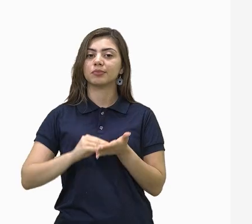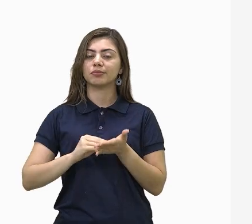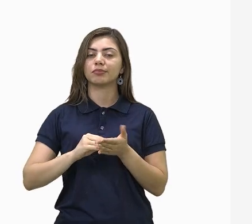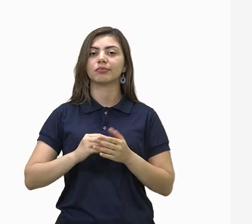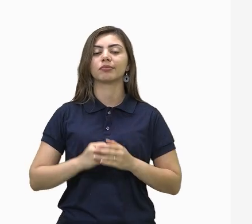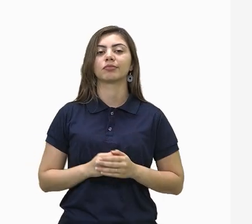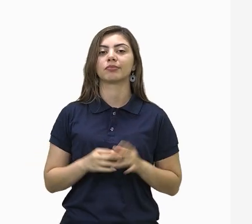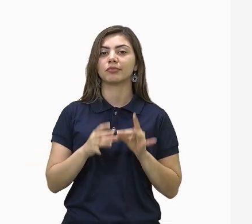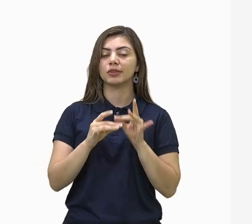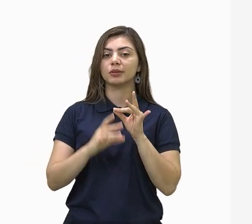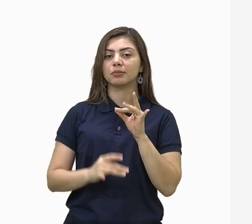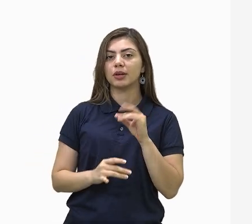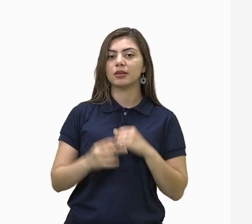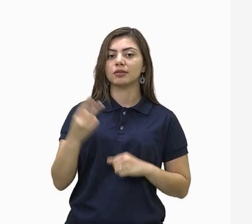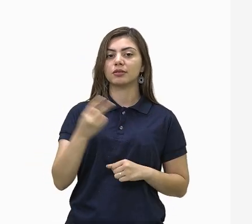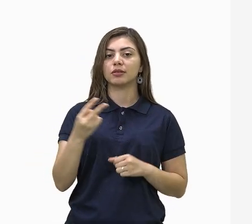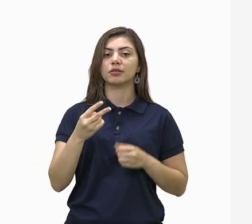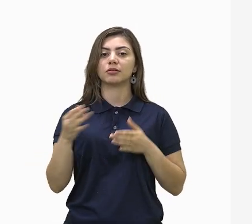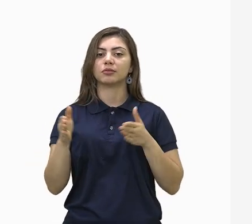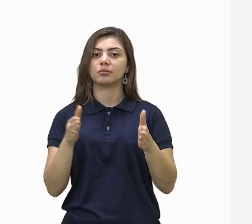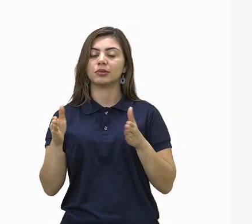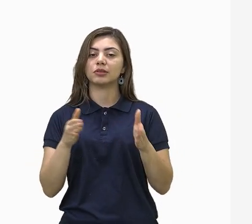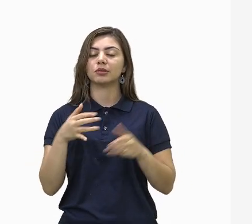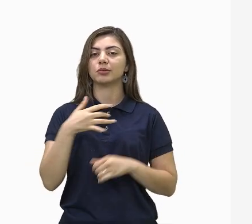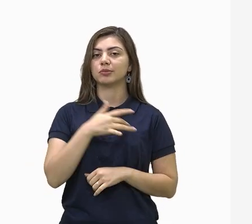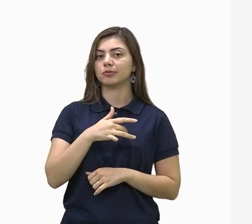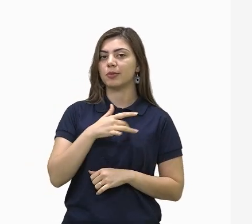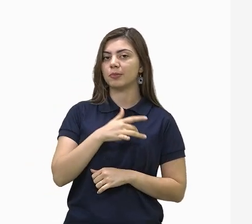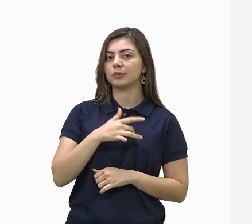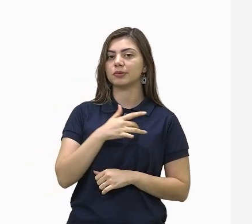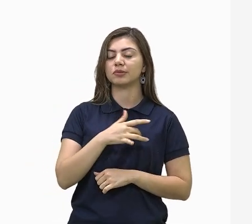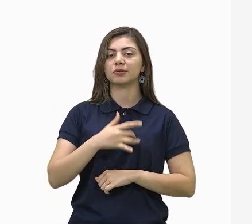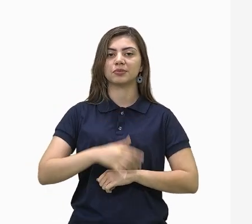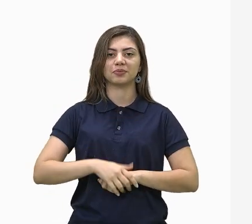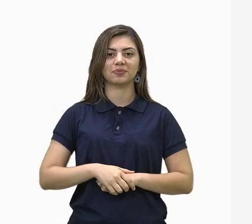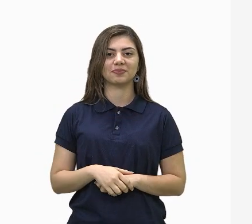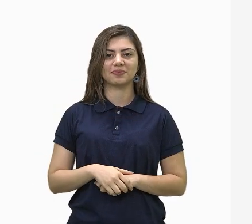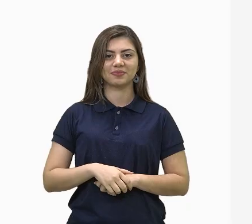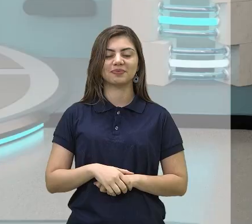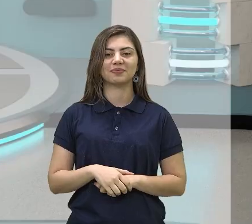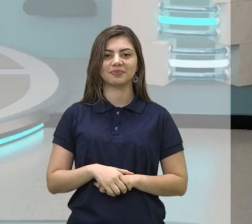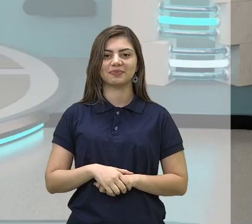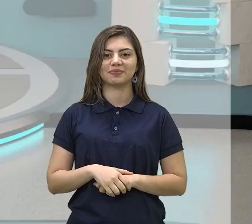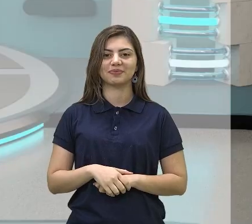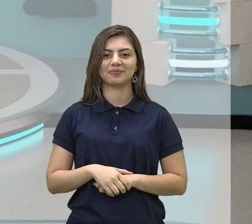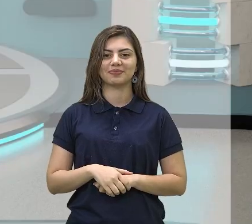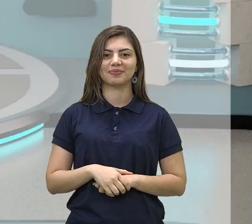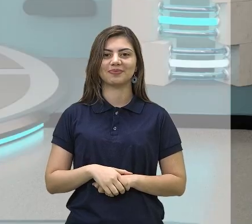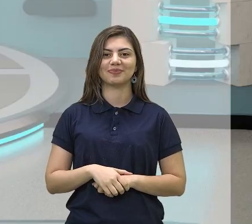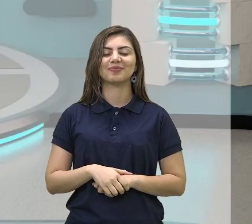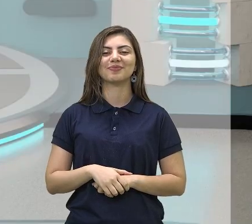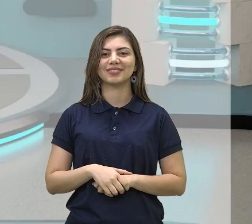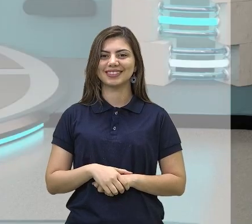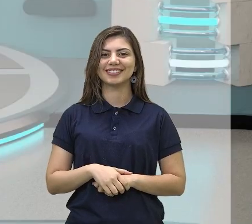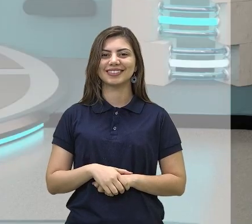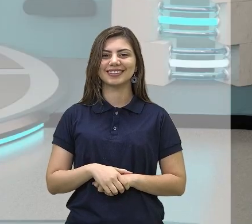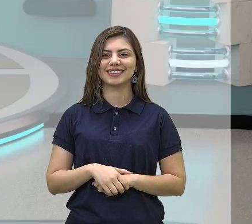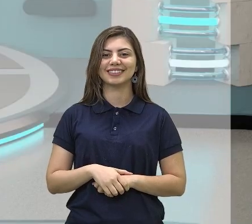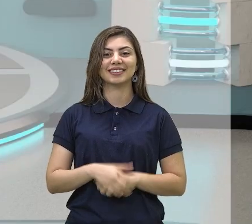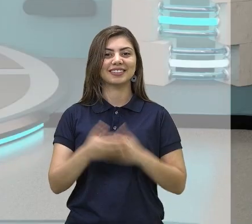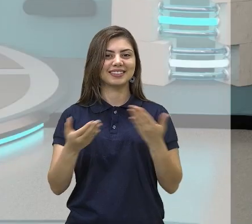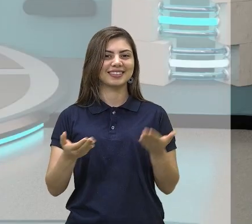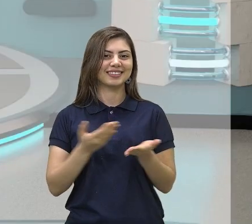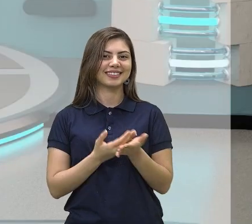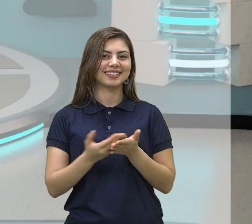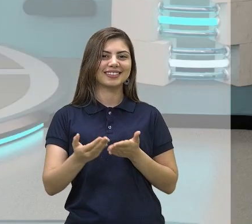imitação. Detalhamento, a segunda geração romântica. Muito bem, então vamos